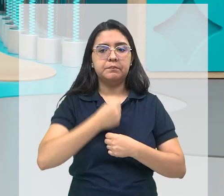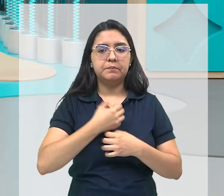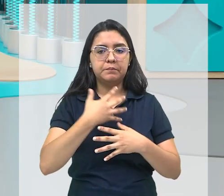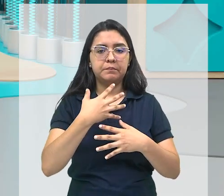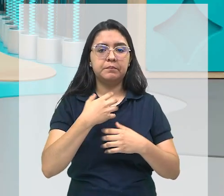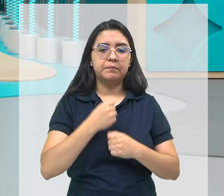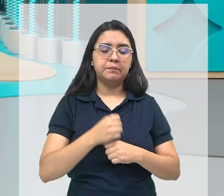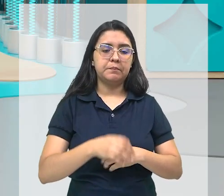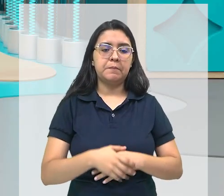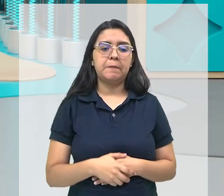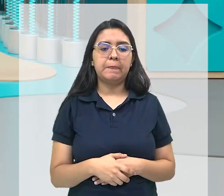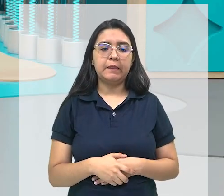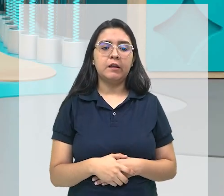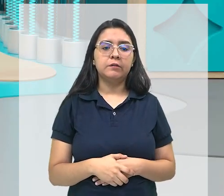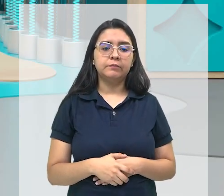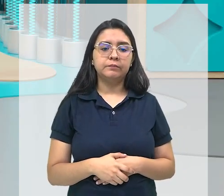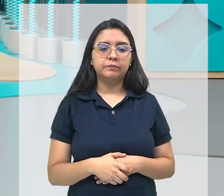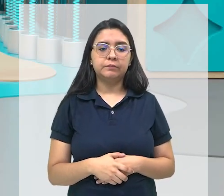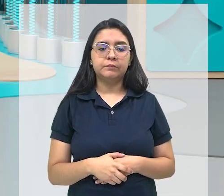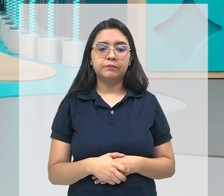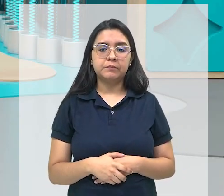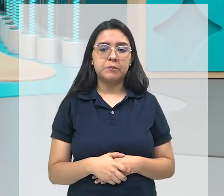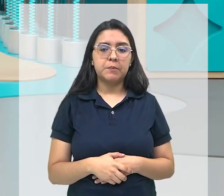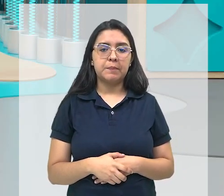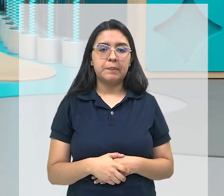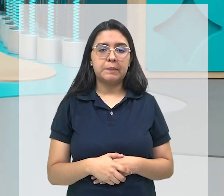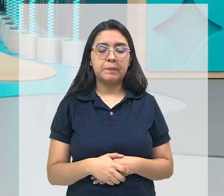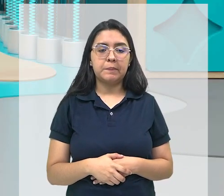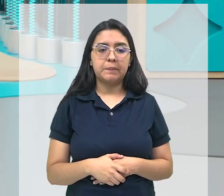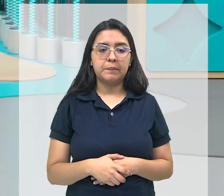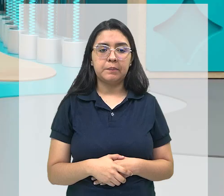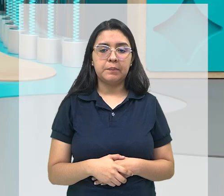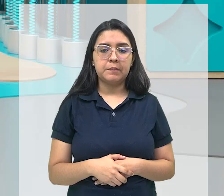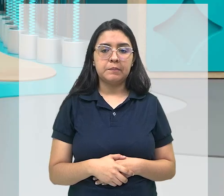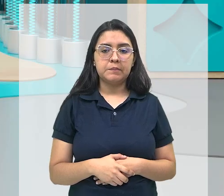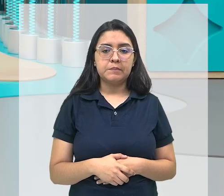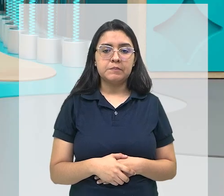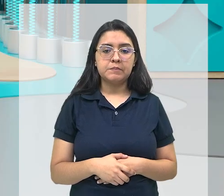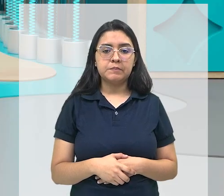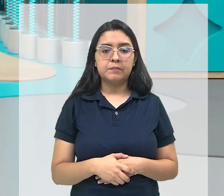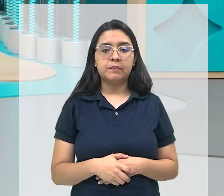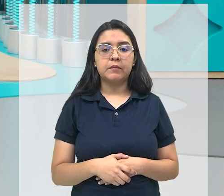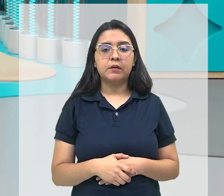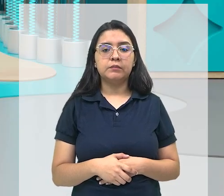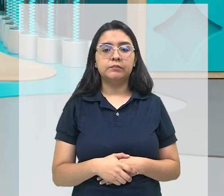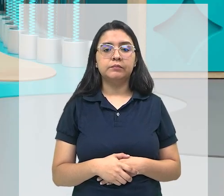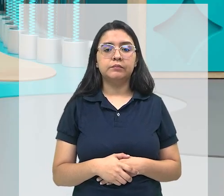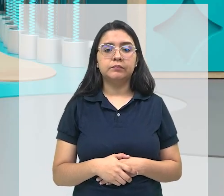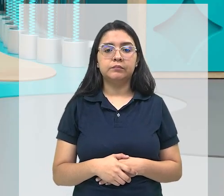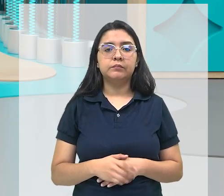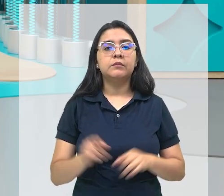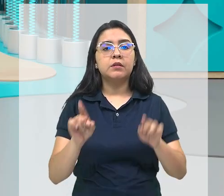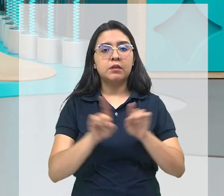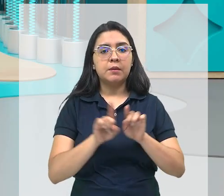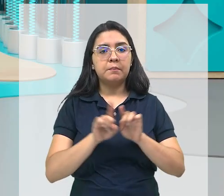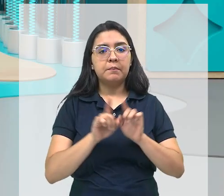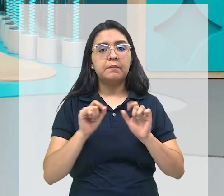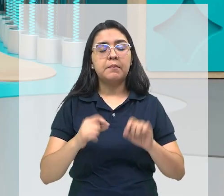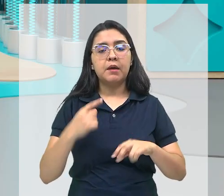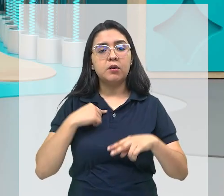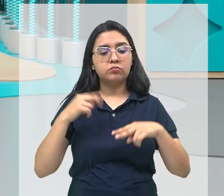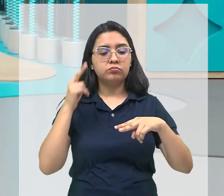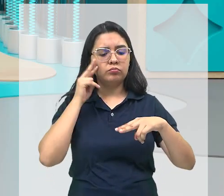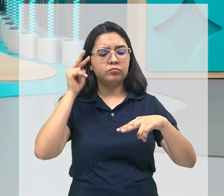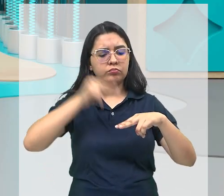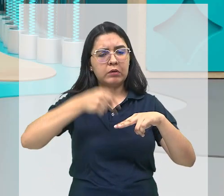o ar saindo do nariz ou da boca da vítima. E ao mesmo tempo, olhando para o peito, né, da